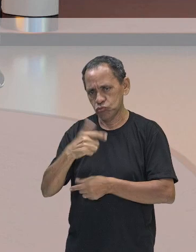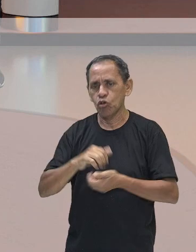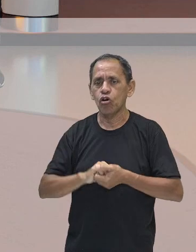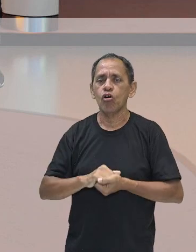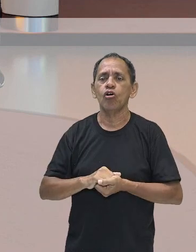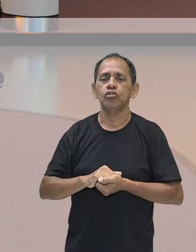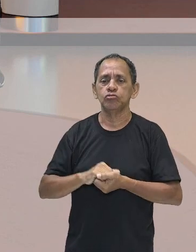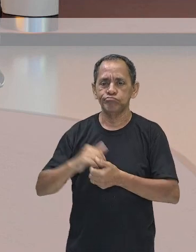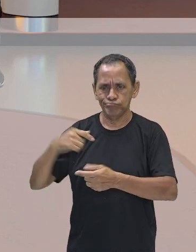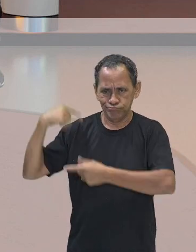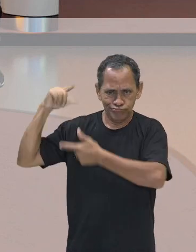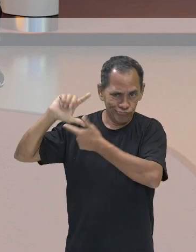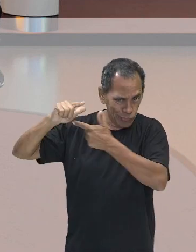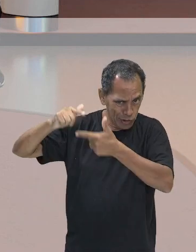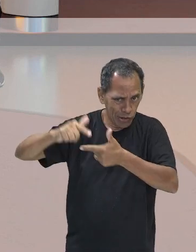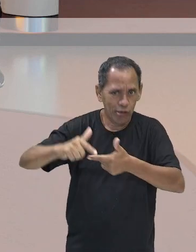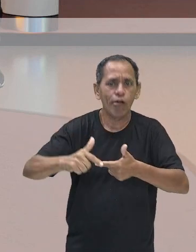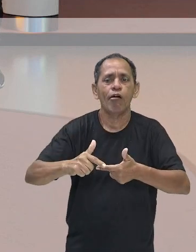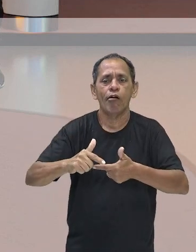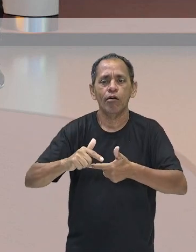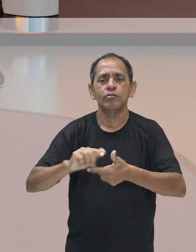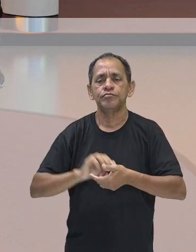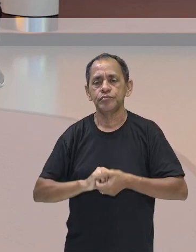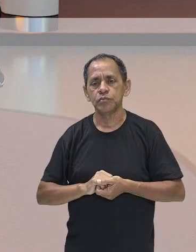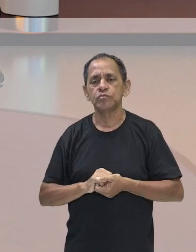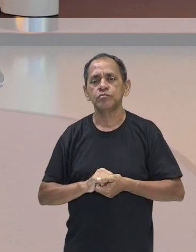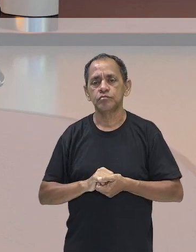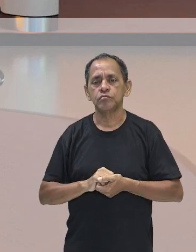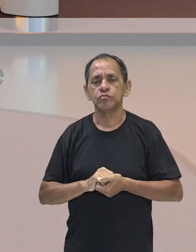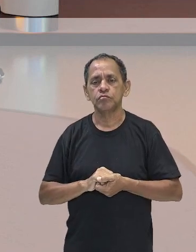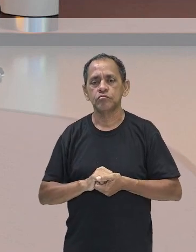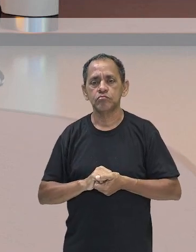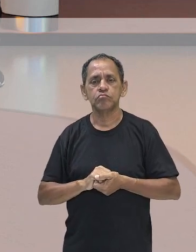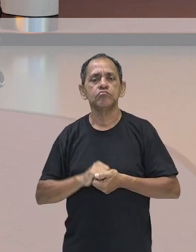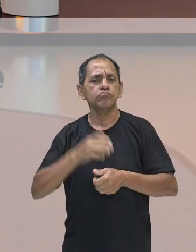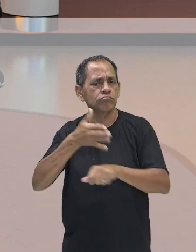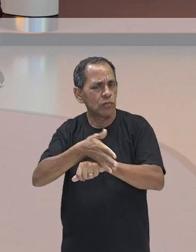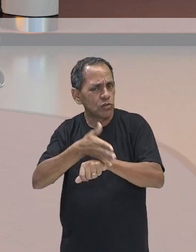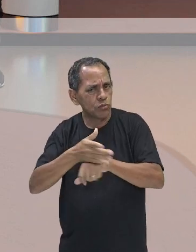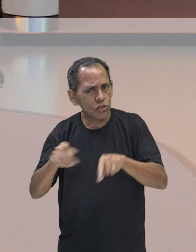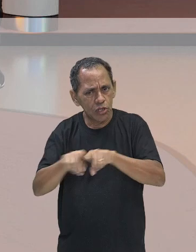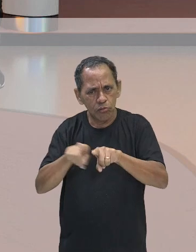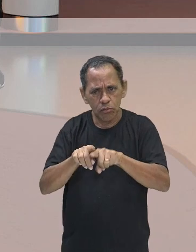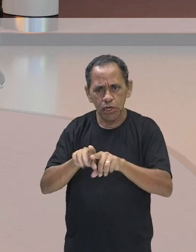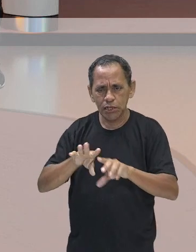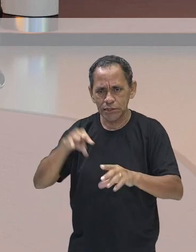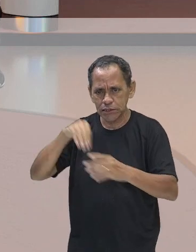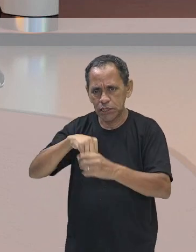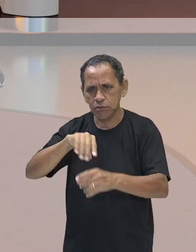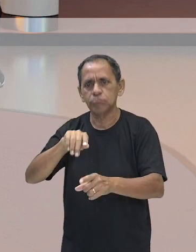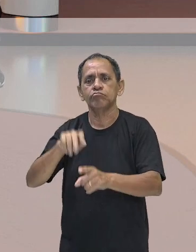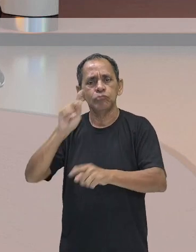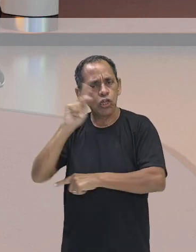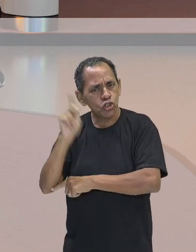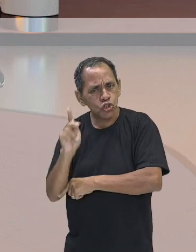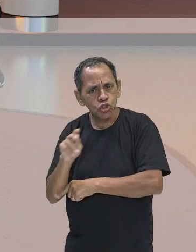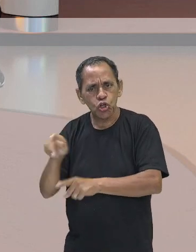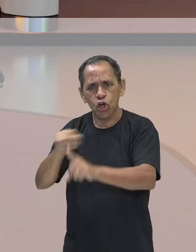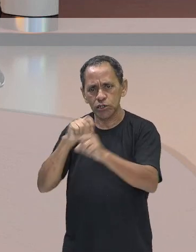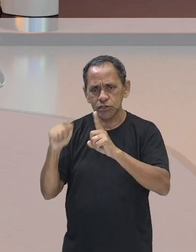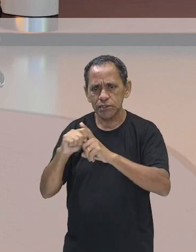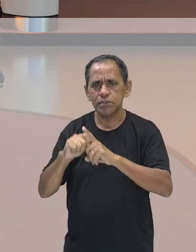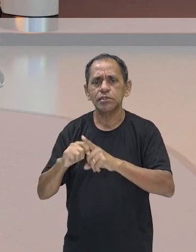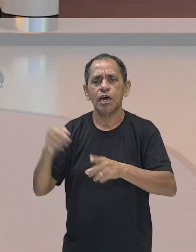para geração, fazem parte aí das permanências da nossa história. E estudar e compreender